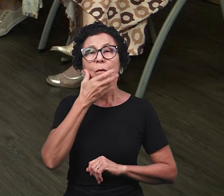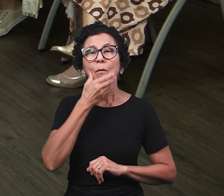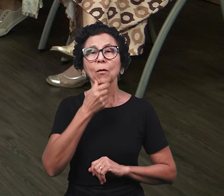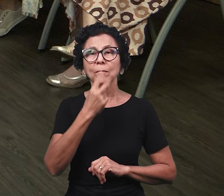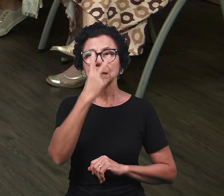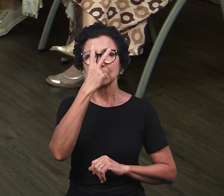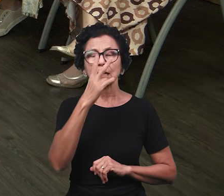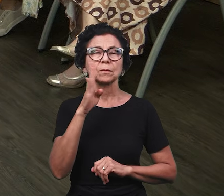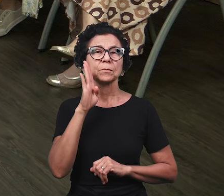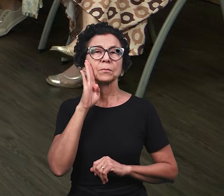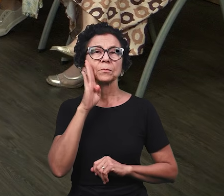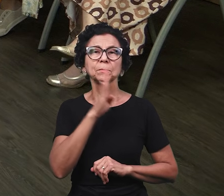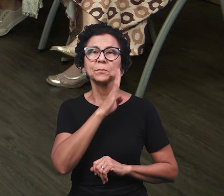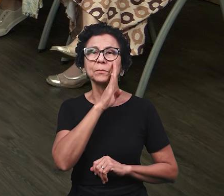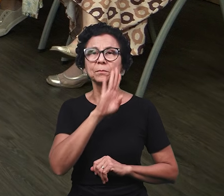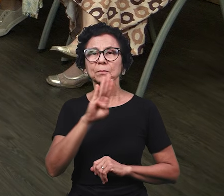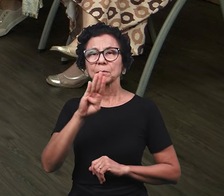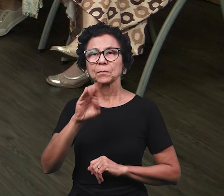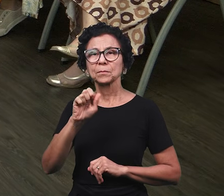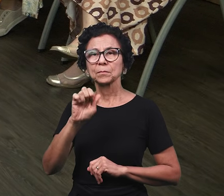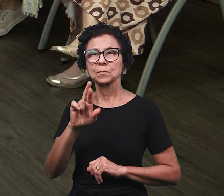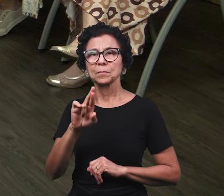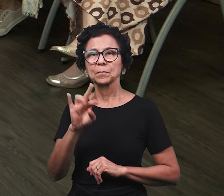Então, quem agiu